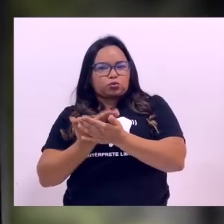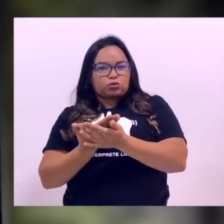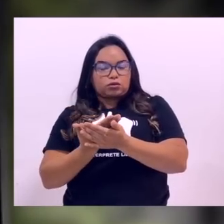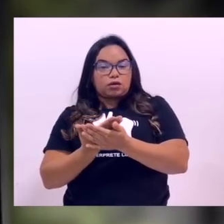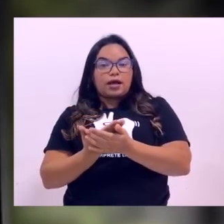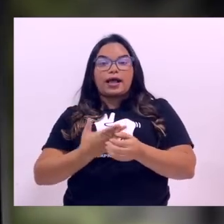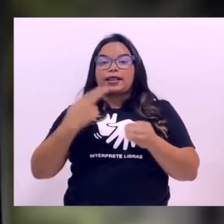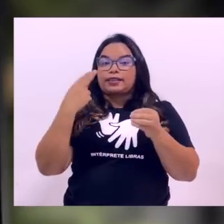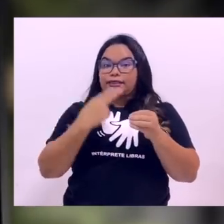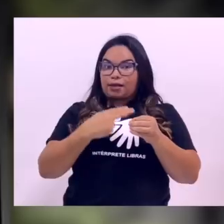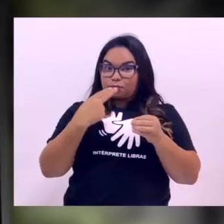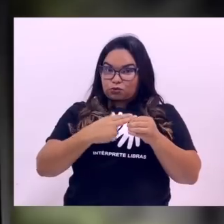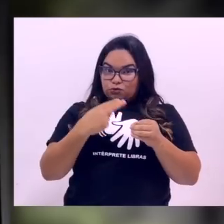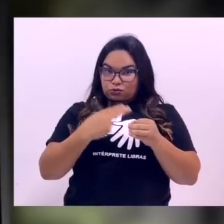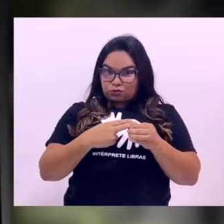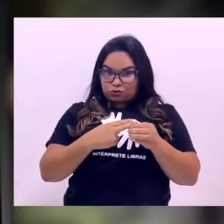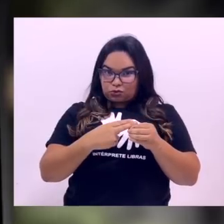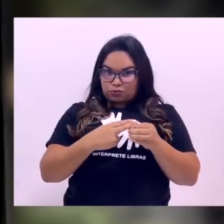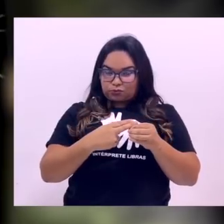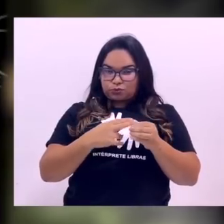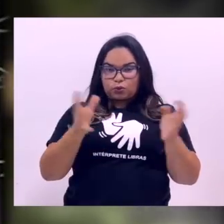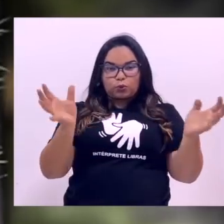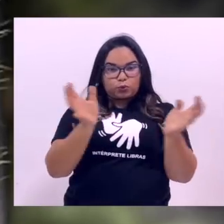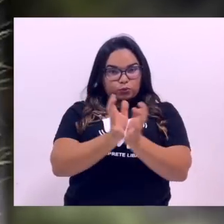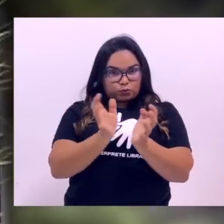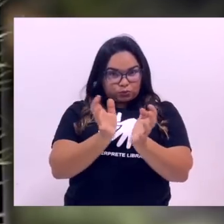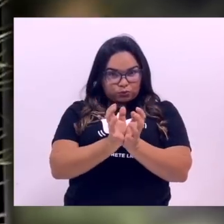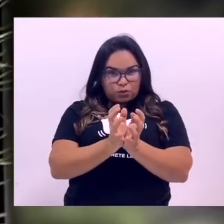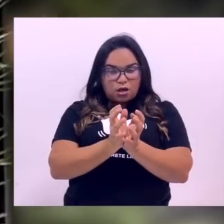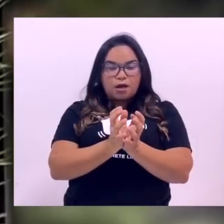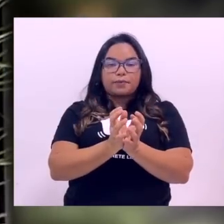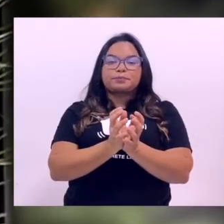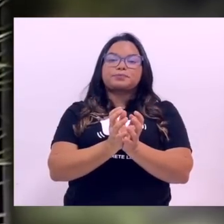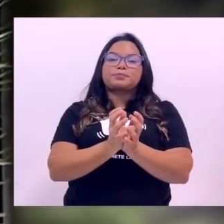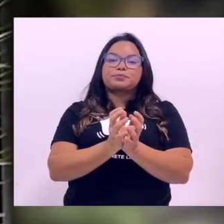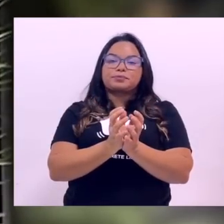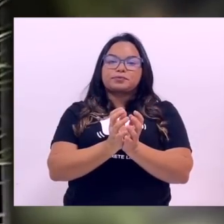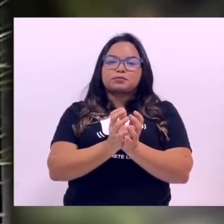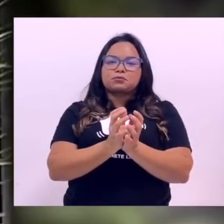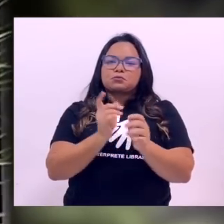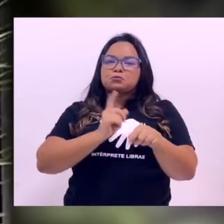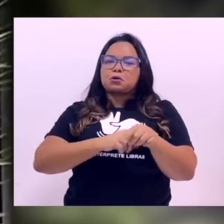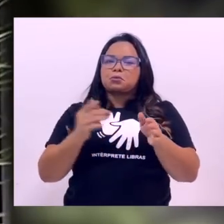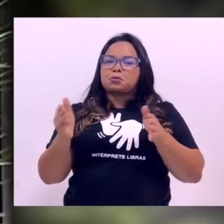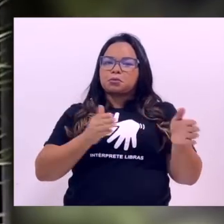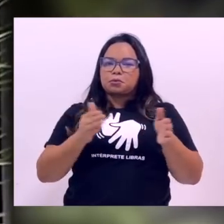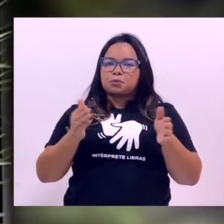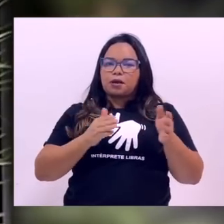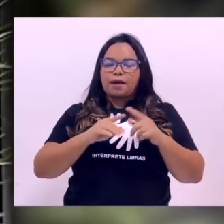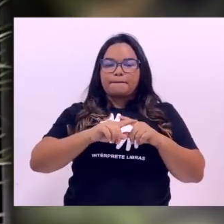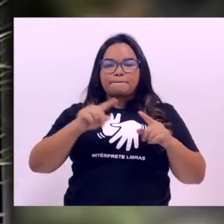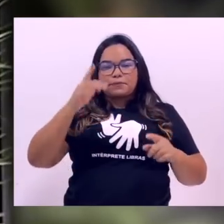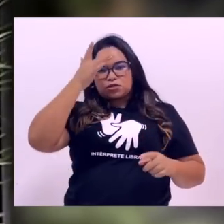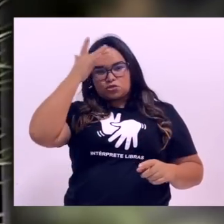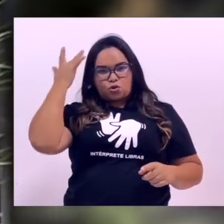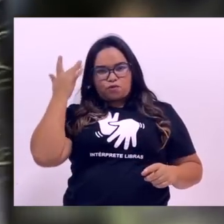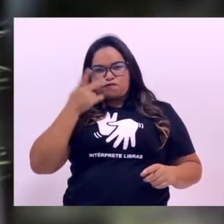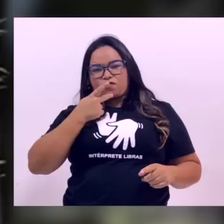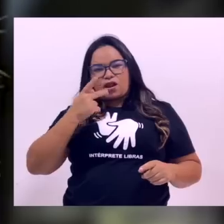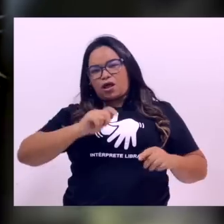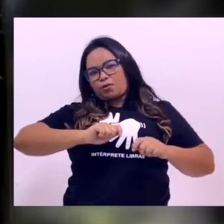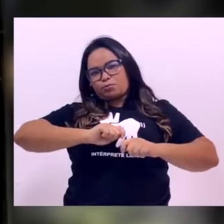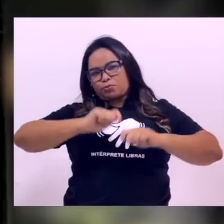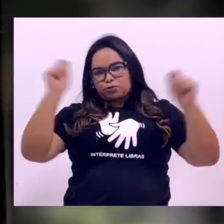isso aconteceu. E Nabucodonosor e esses cativos começaram ao mesmo tempo. Então os críticos